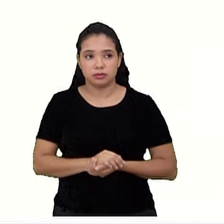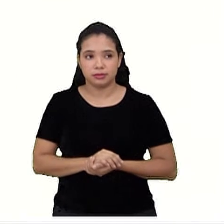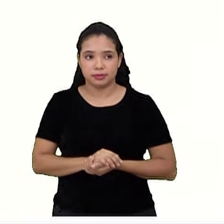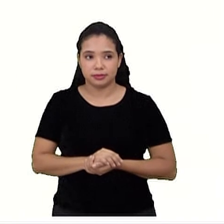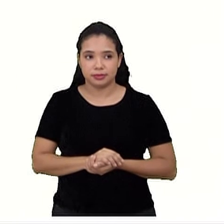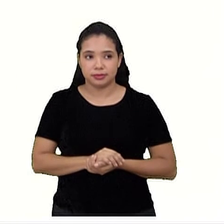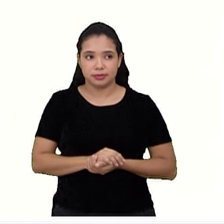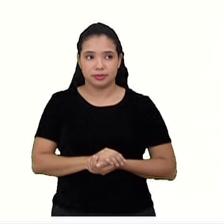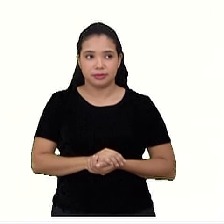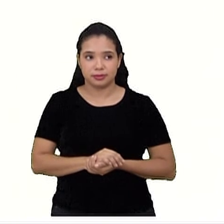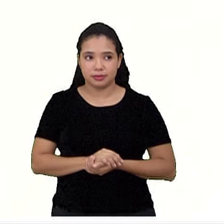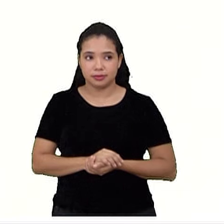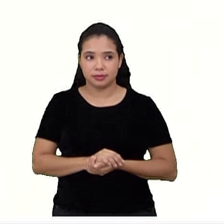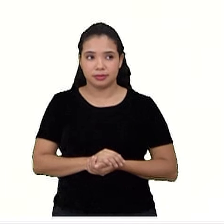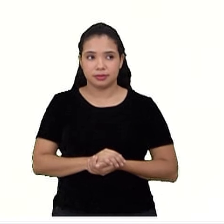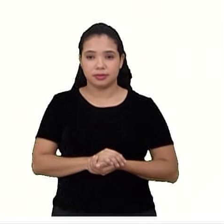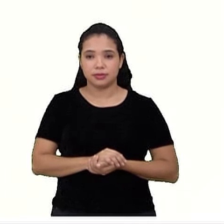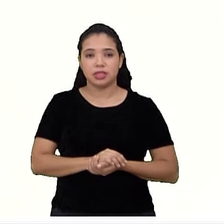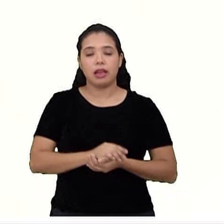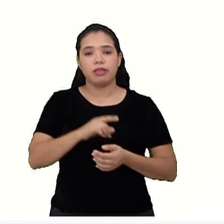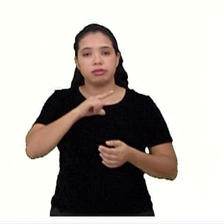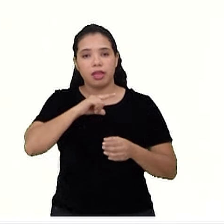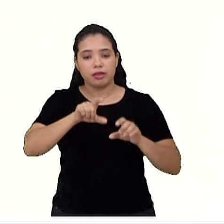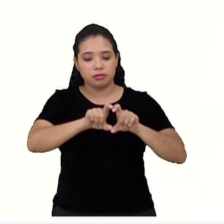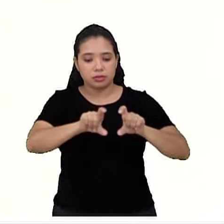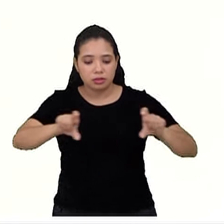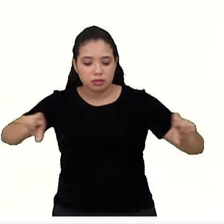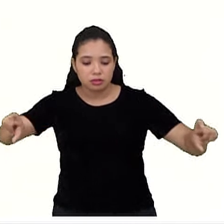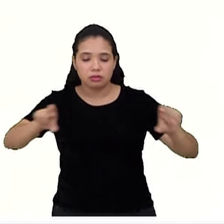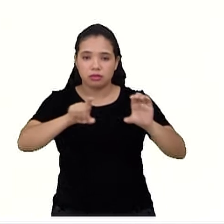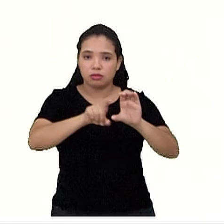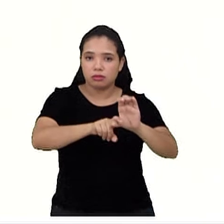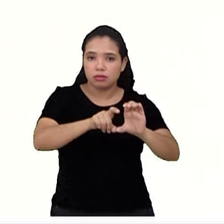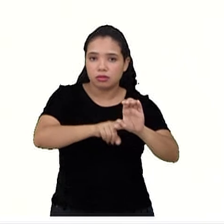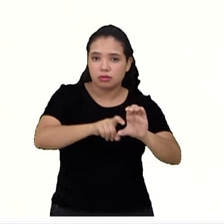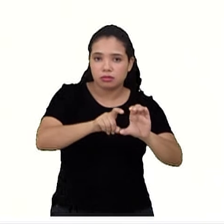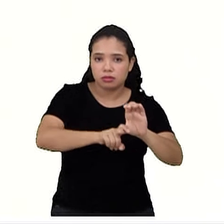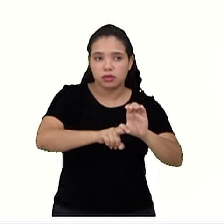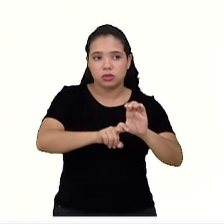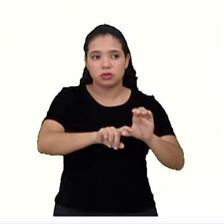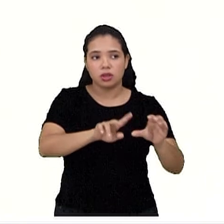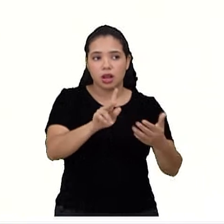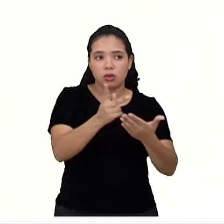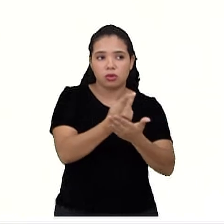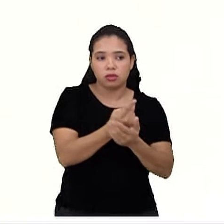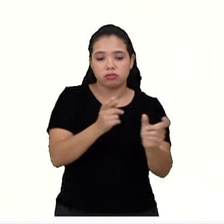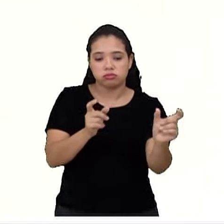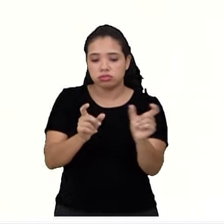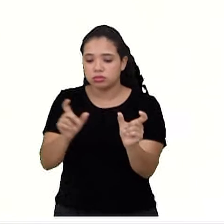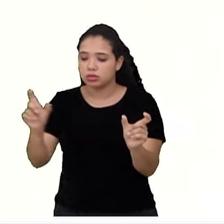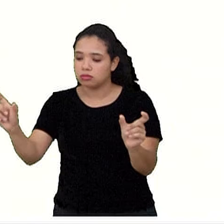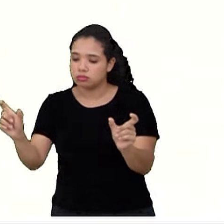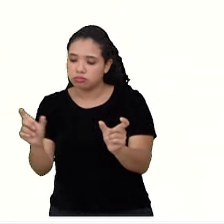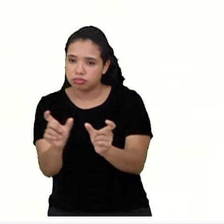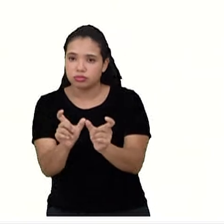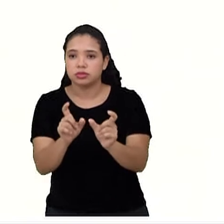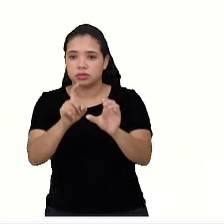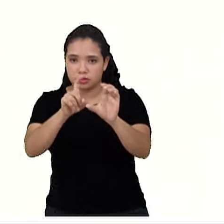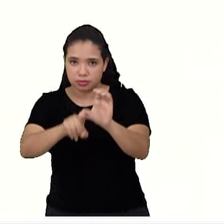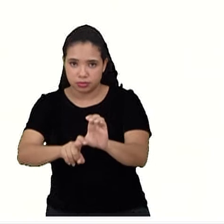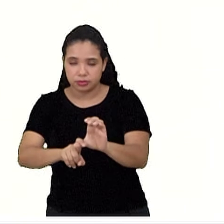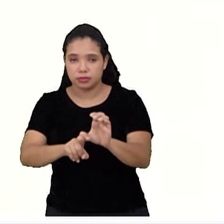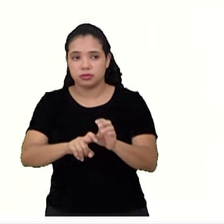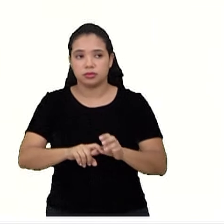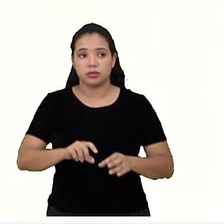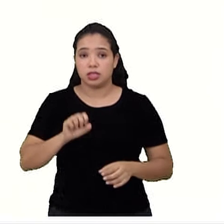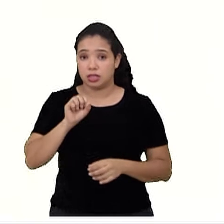né, que expressam dependência entre uma condição e um fato. Como assim, professor? Olha só,